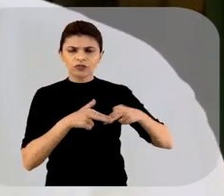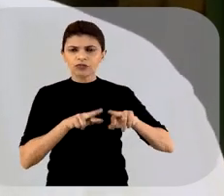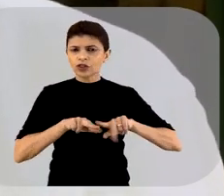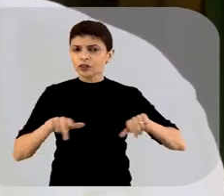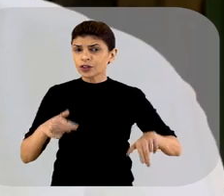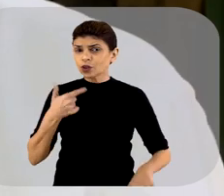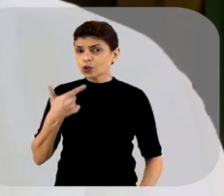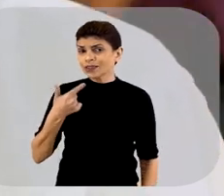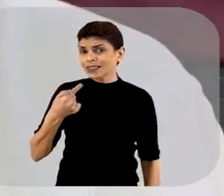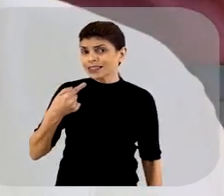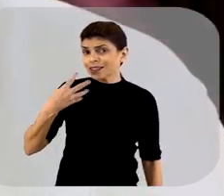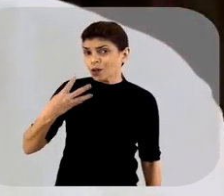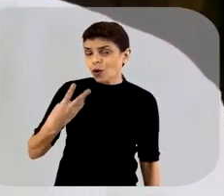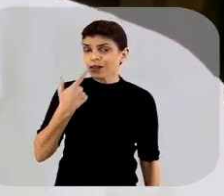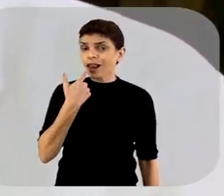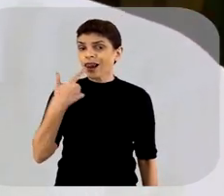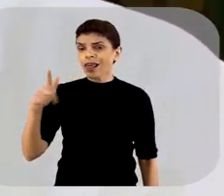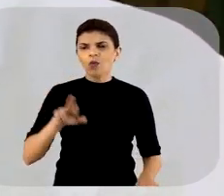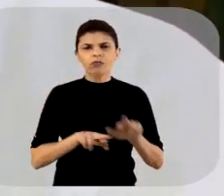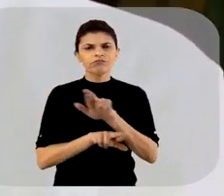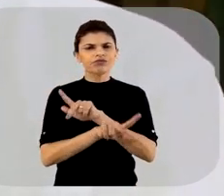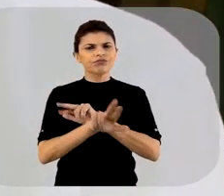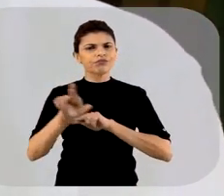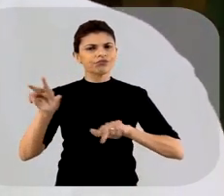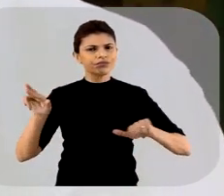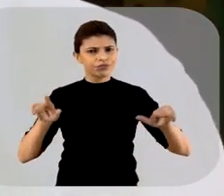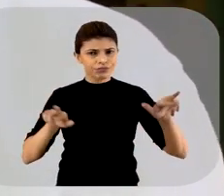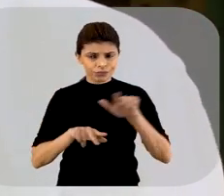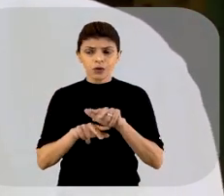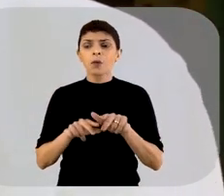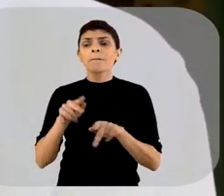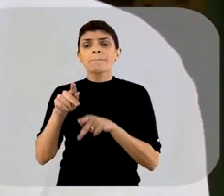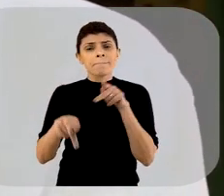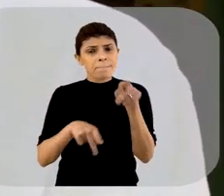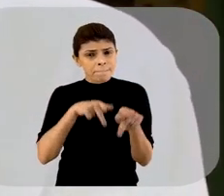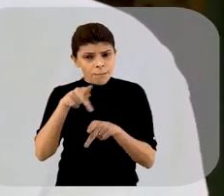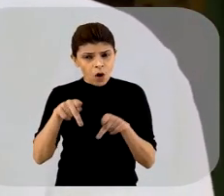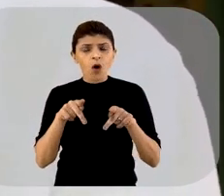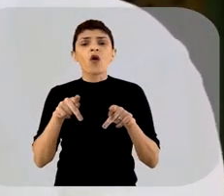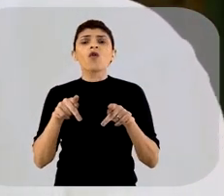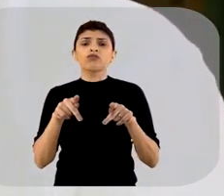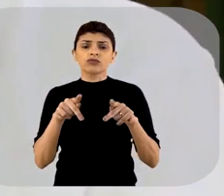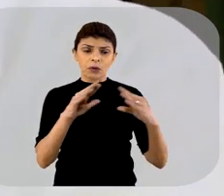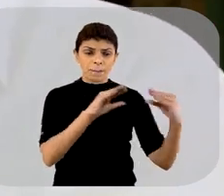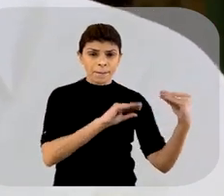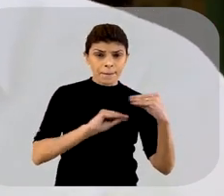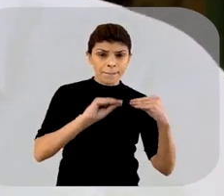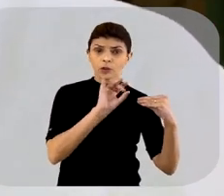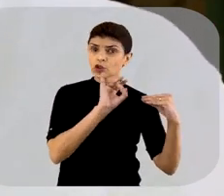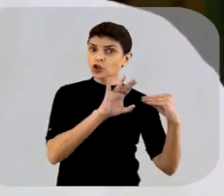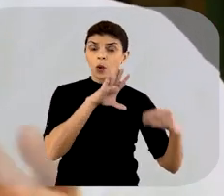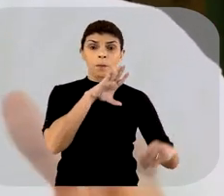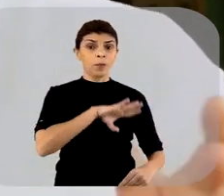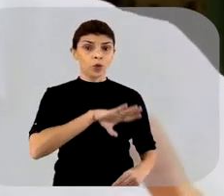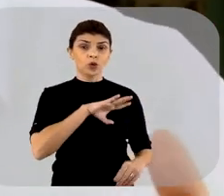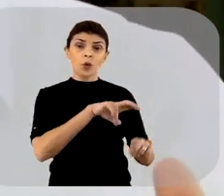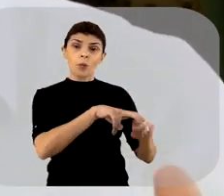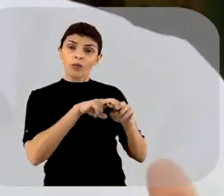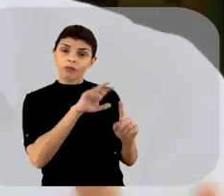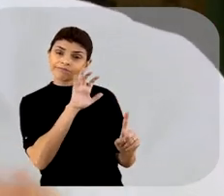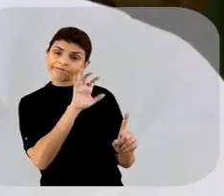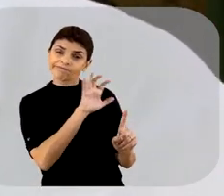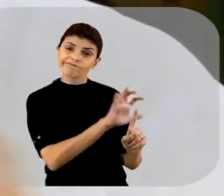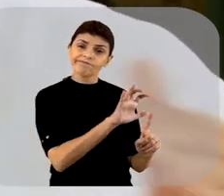274 línguas distintas, muitos povos falando único e exclusivamente português, porque foram submetidos a um processo